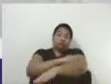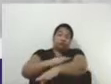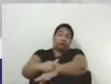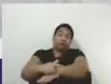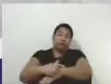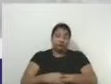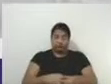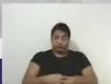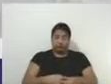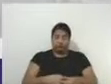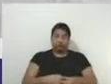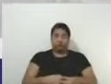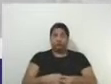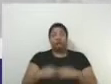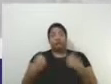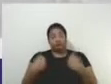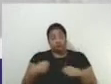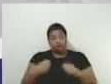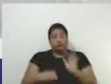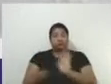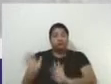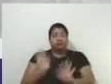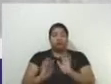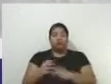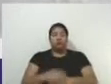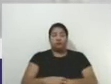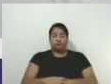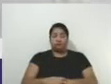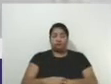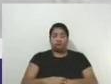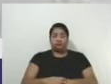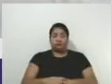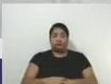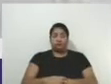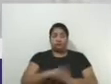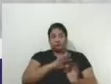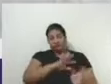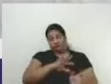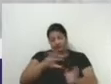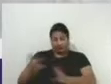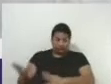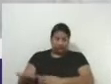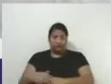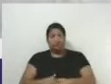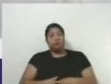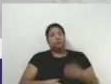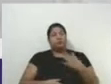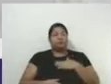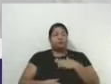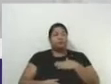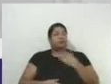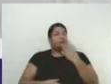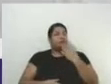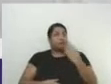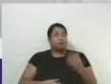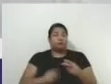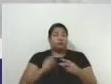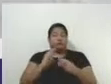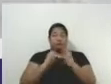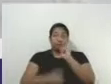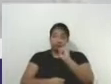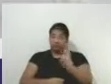esse cuidado. Bom, falando agora dos meus requerimentos, cinco matérias mais uma vez.